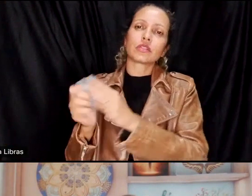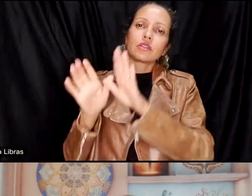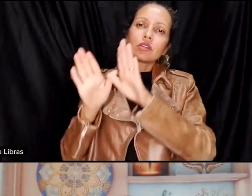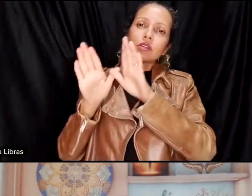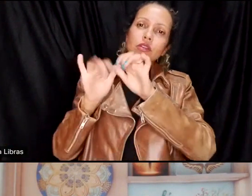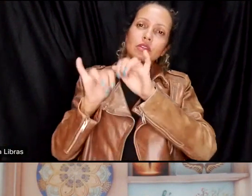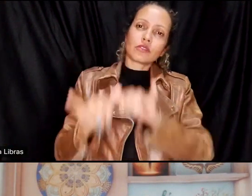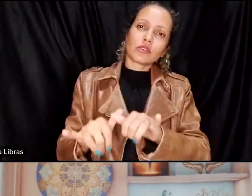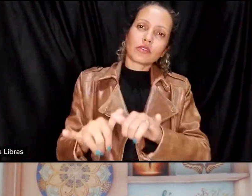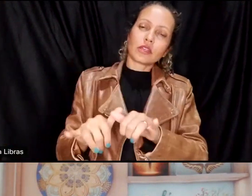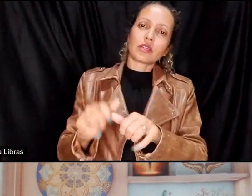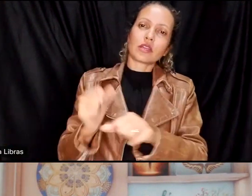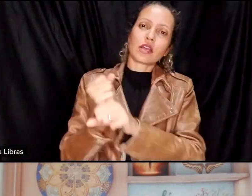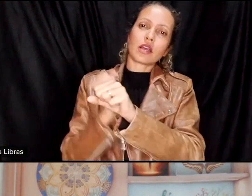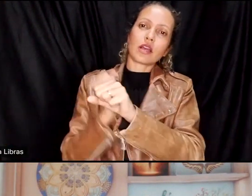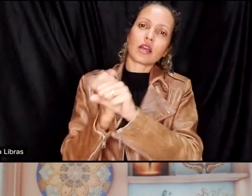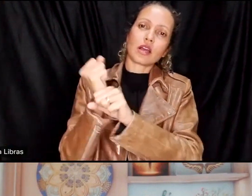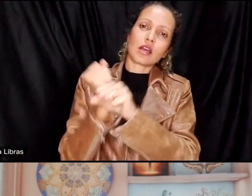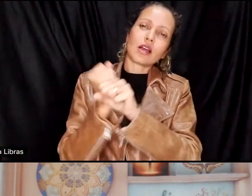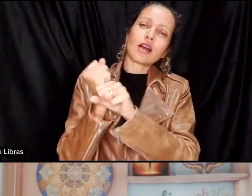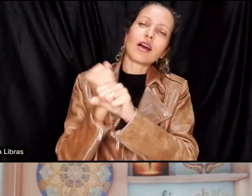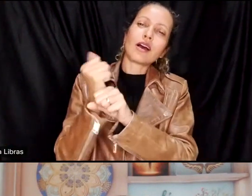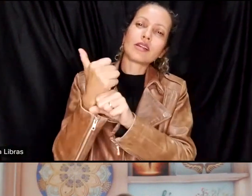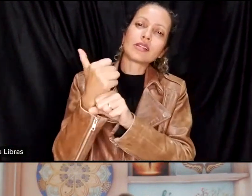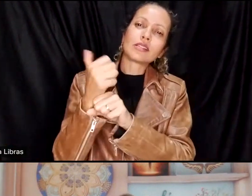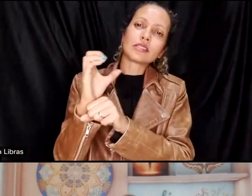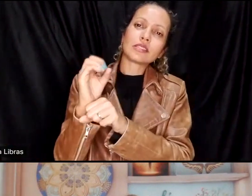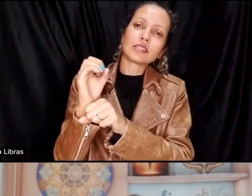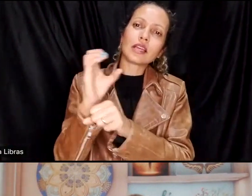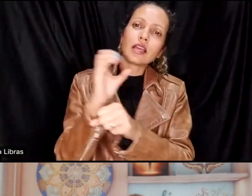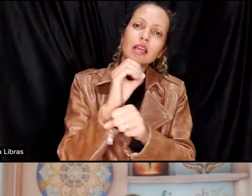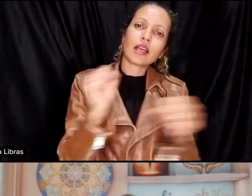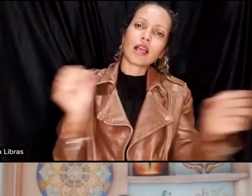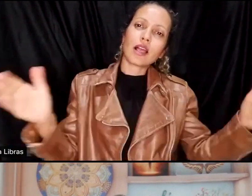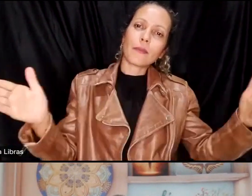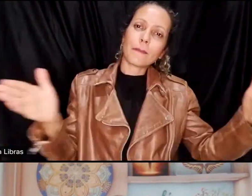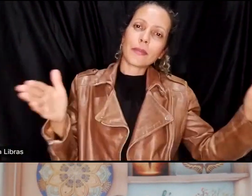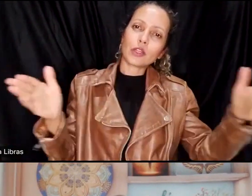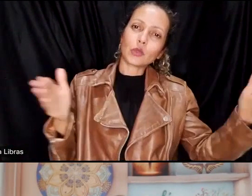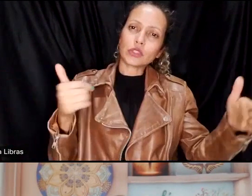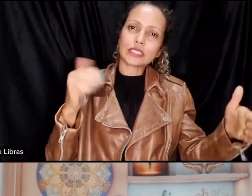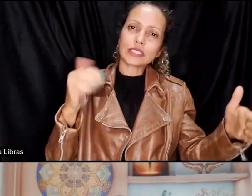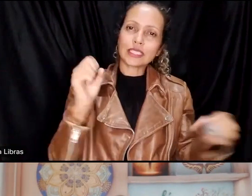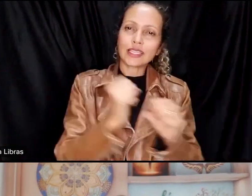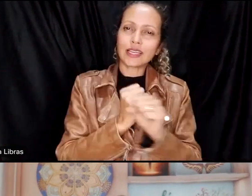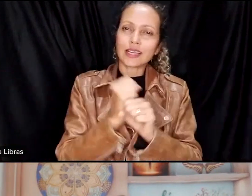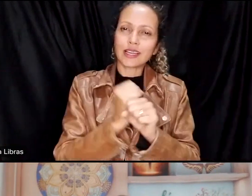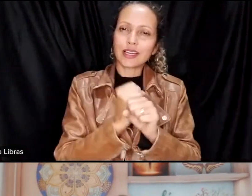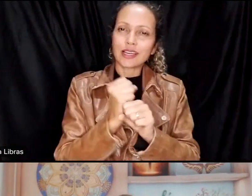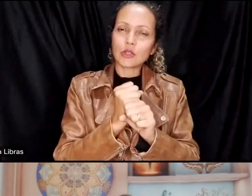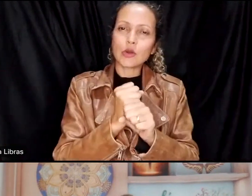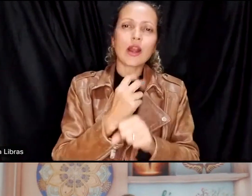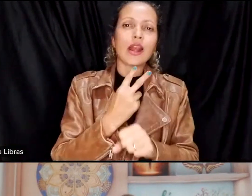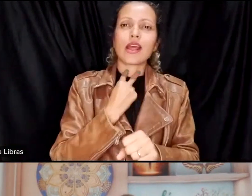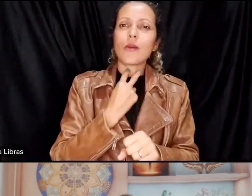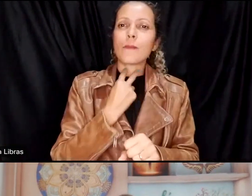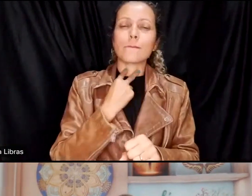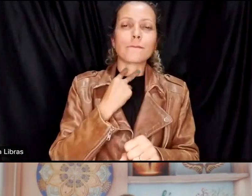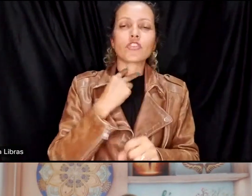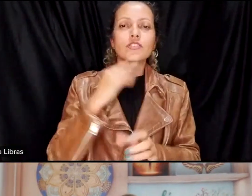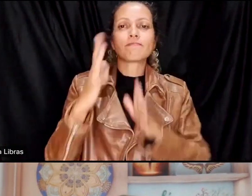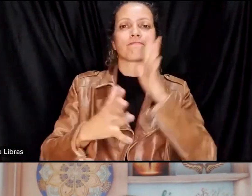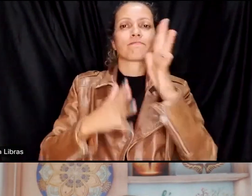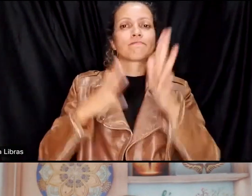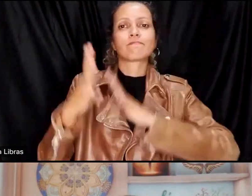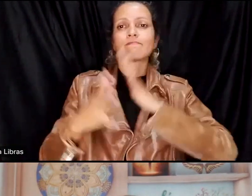a língua de sinais. Então, eles amarravam as mãos dos surdos, porque eles queriam que